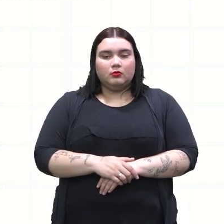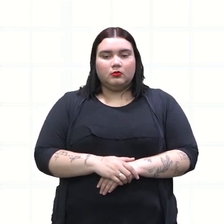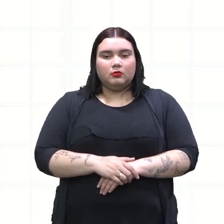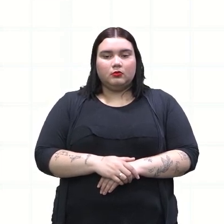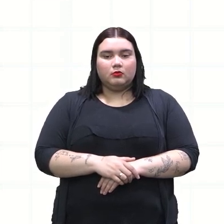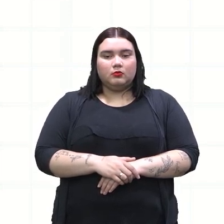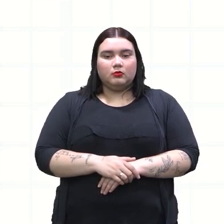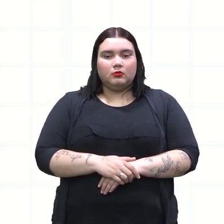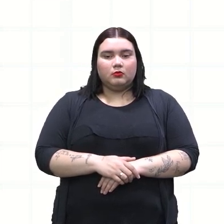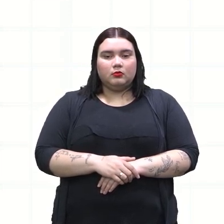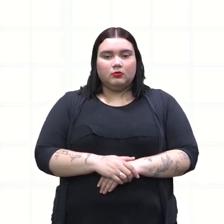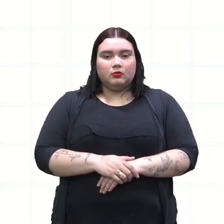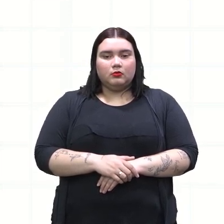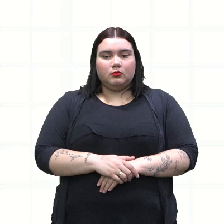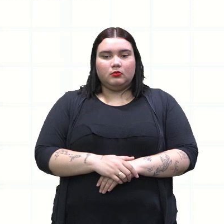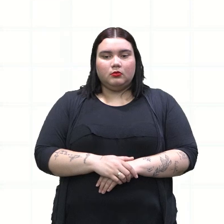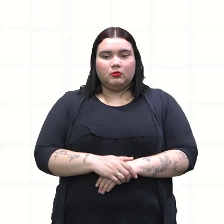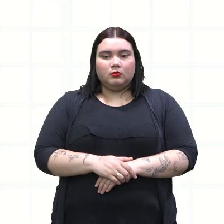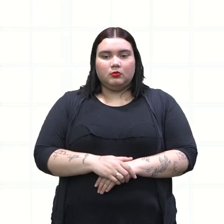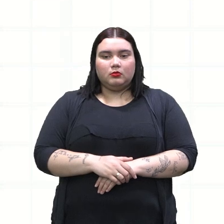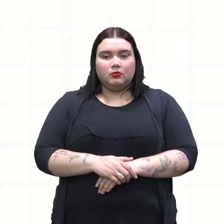in a world first.